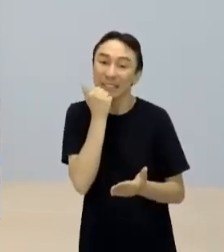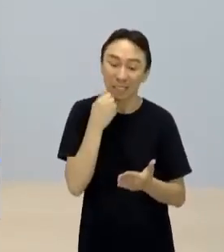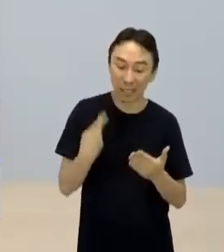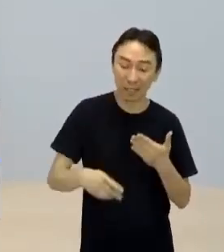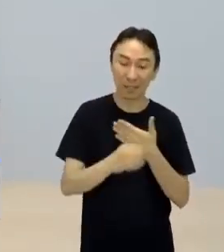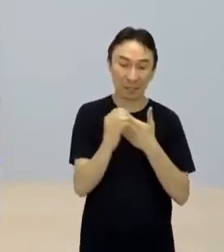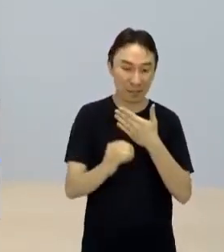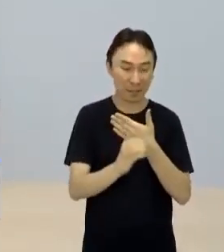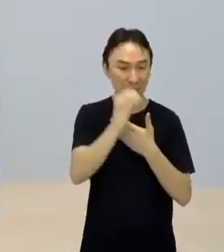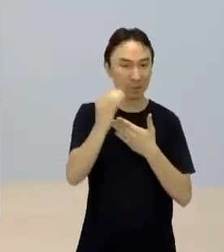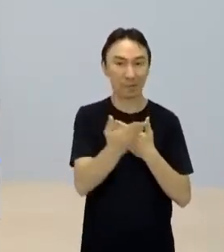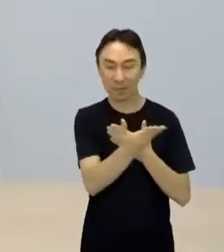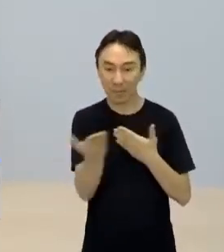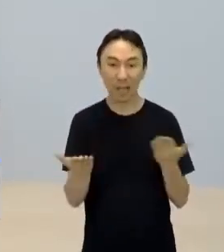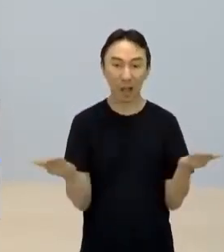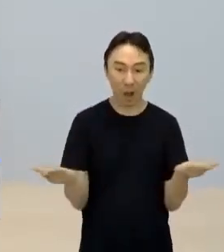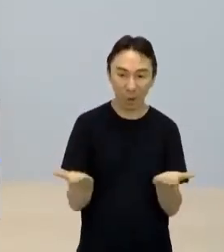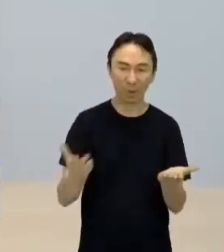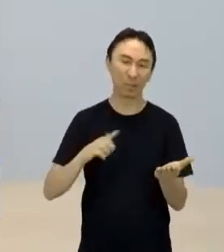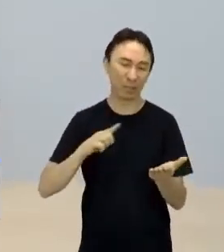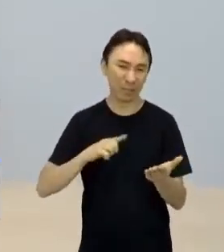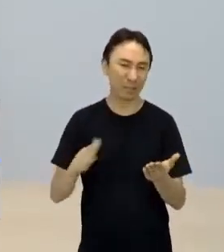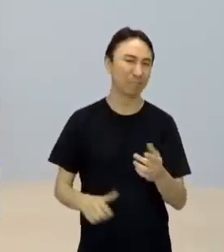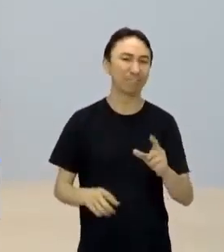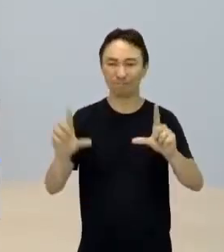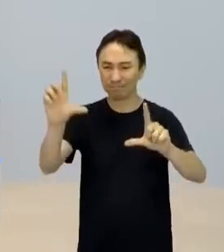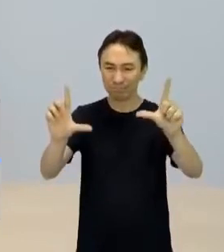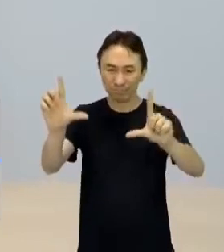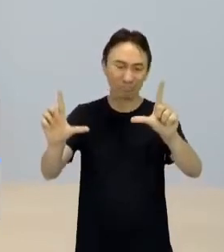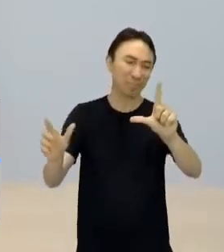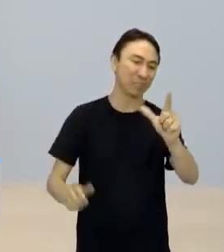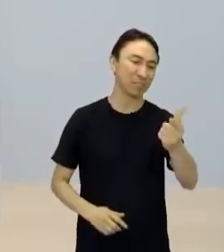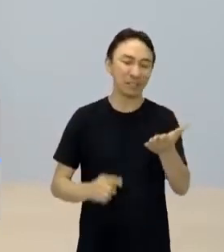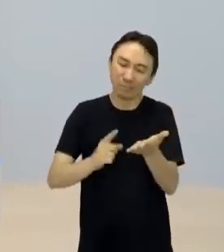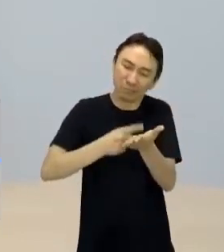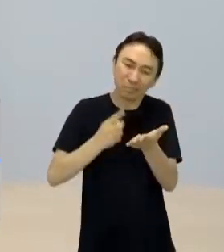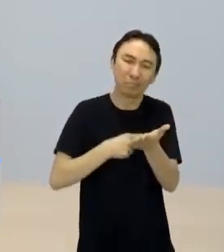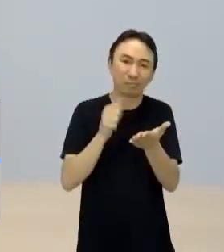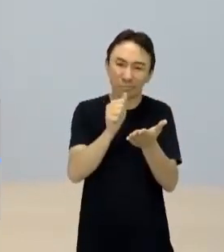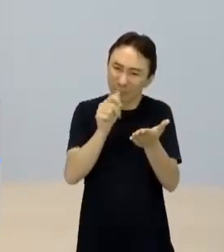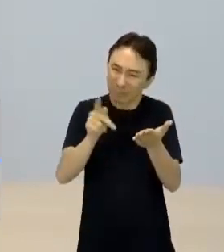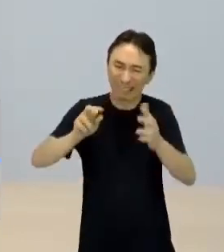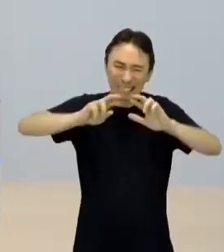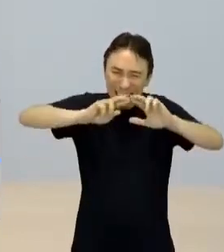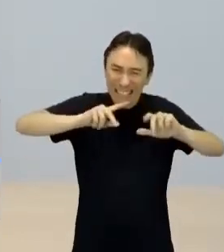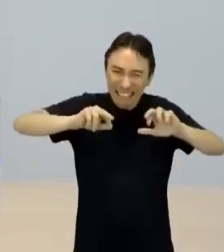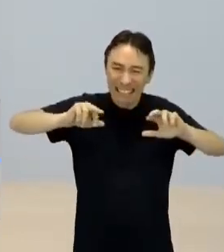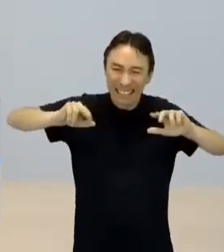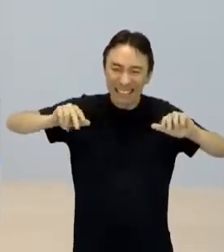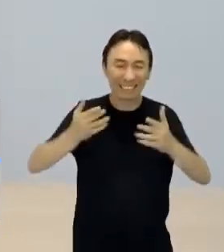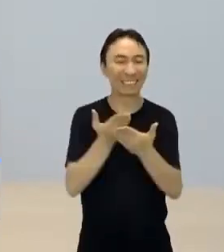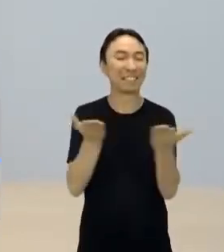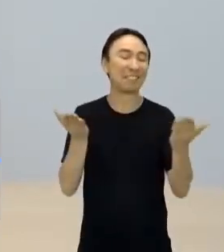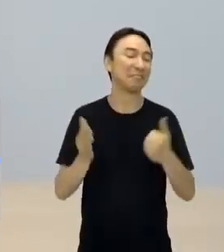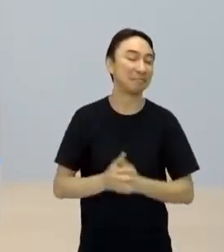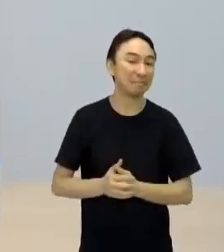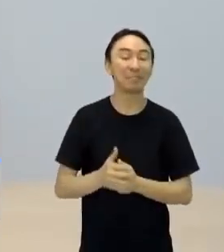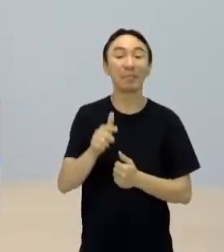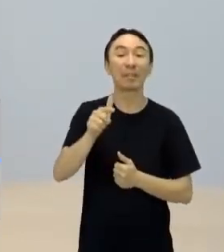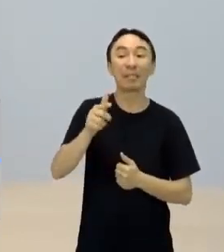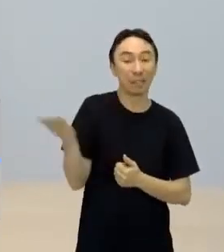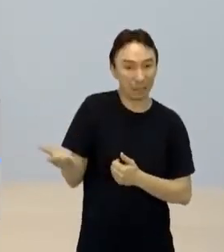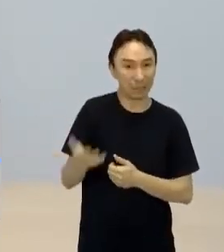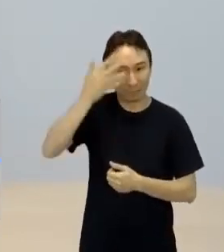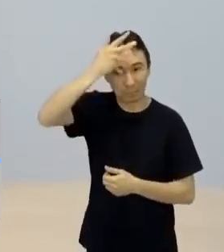vivo, para vocês que nos assistem nas diversas formas de tela, de mídias, etc. Lembrete aí dado do professor Edi Joel.